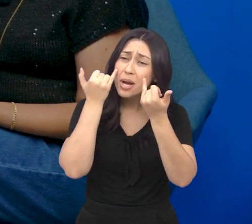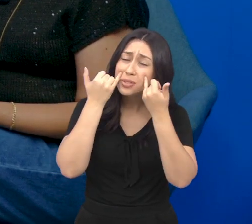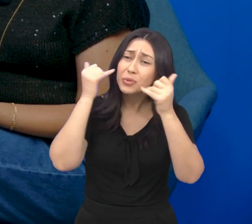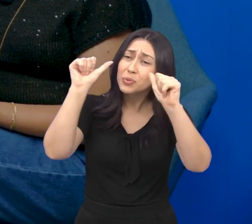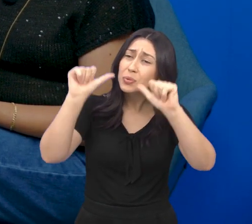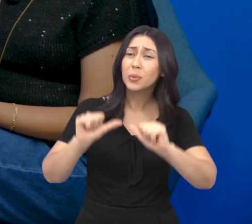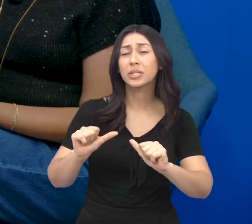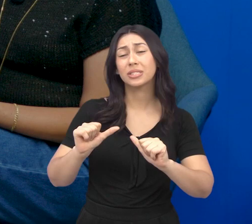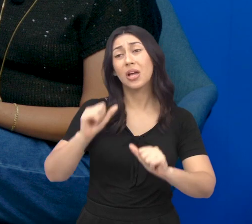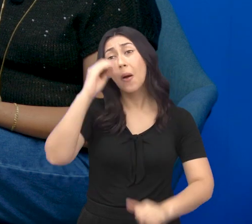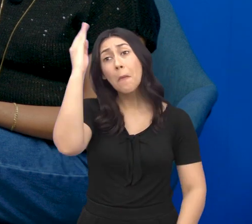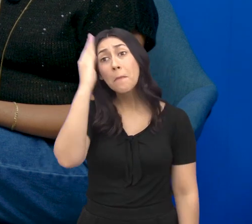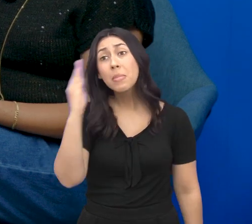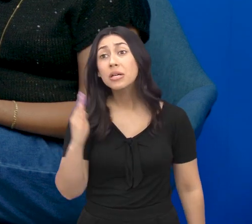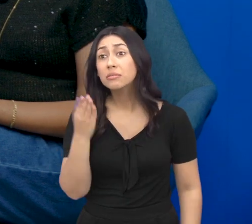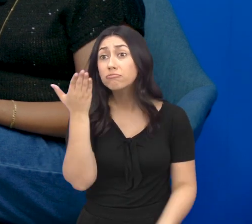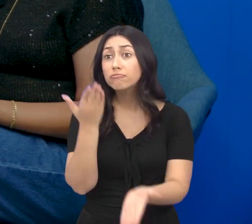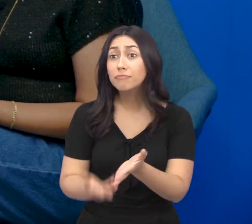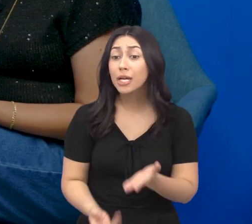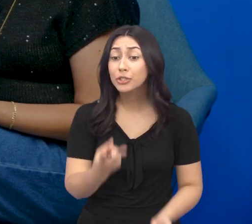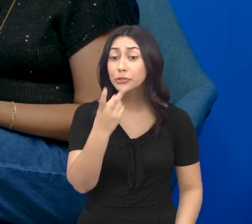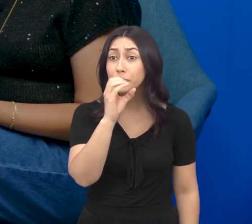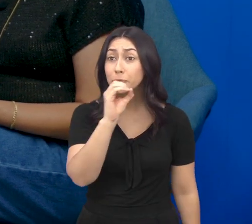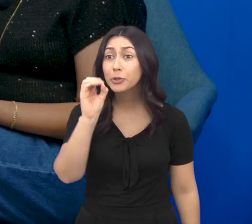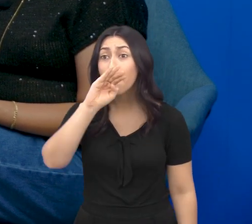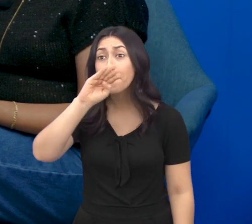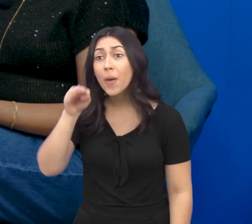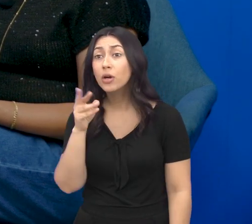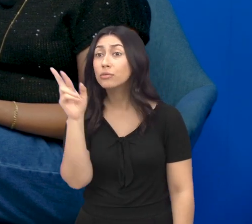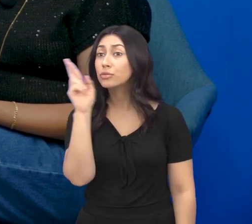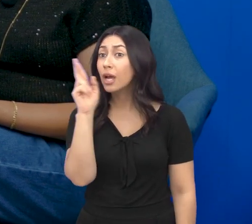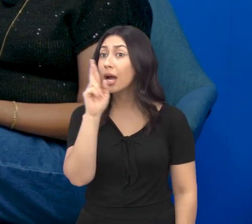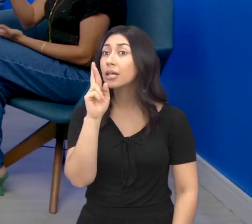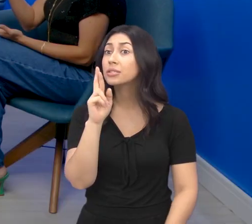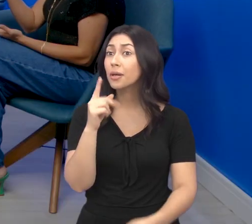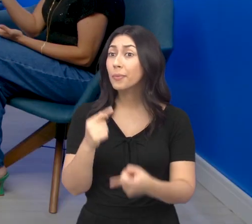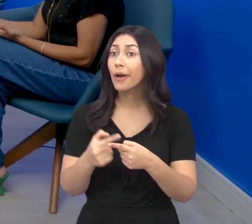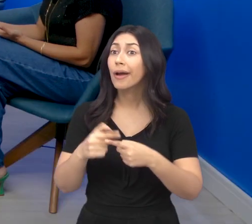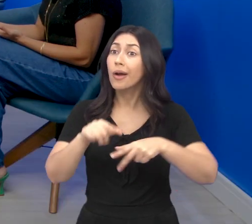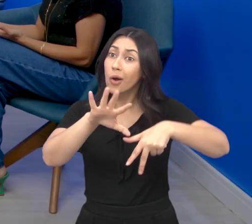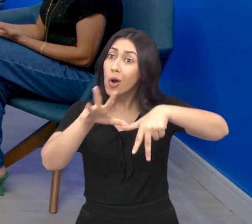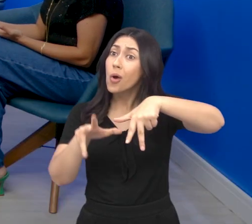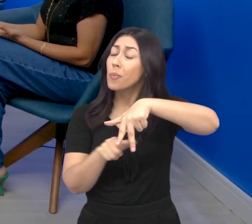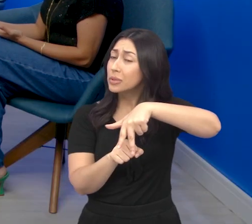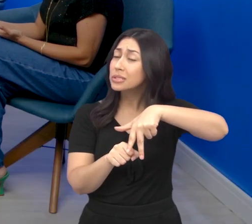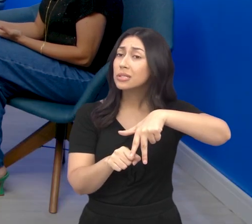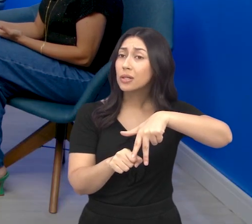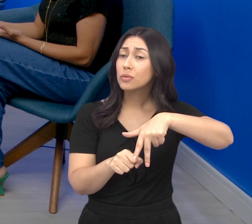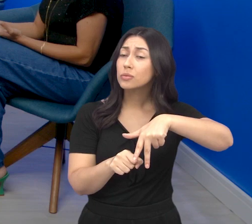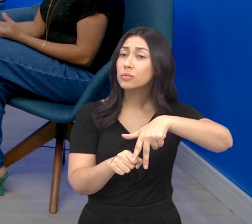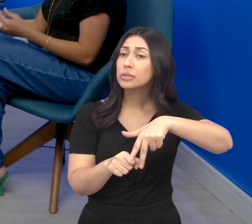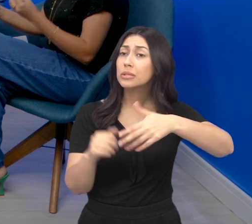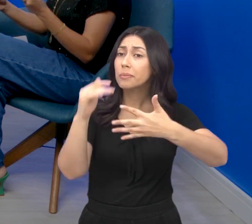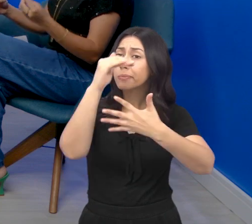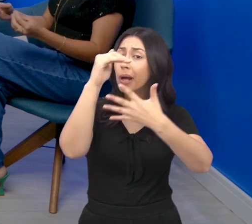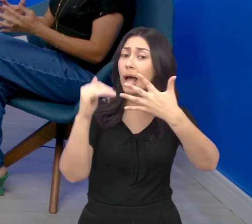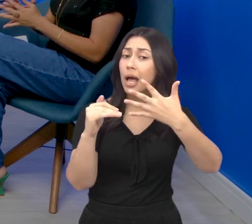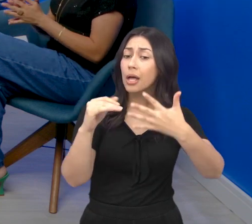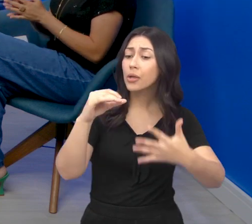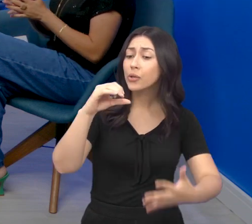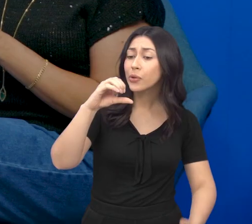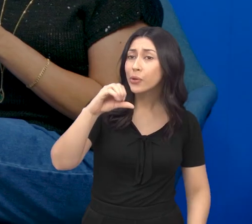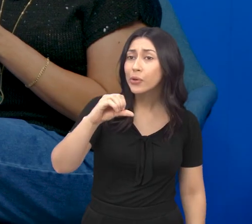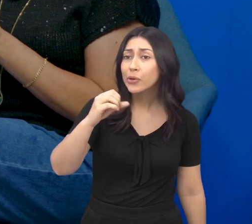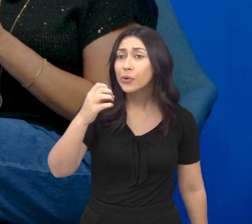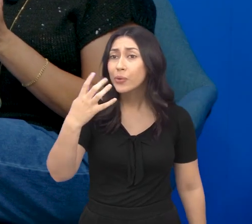reportagem. O Brasil perde 200 bilhões de reais para a corrupção todo ano, doutora. Ocupa a